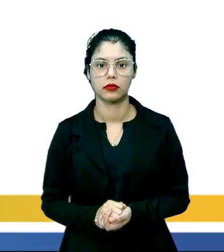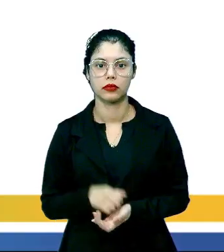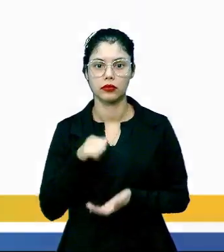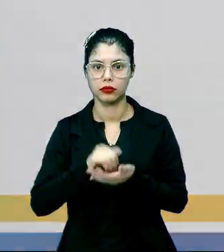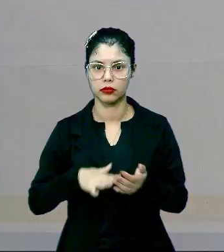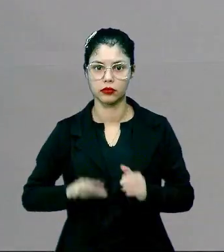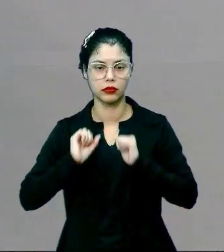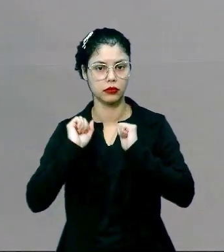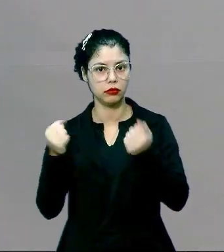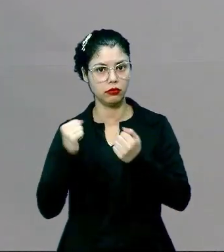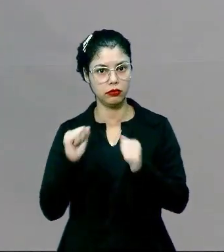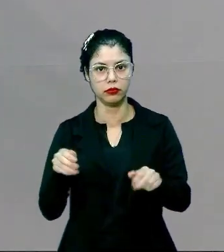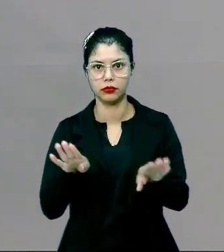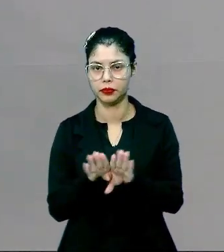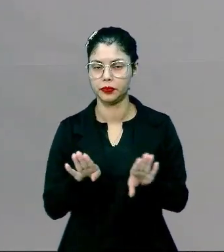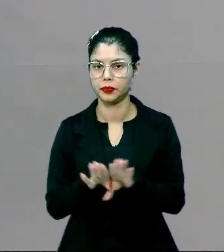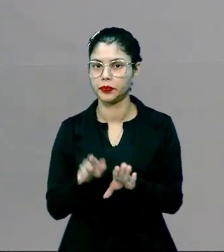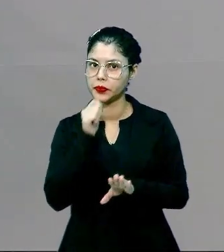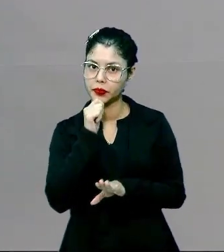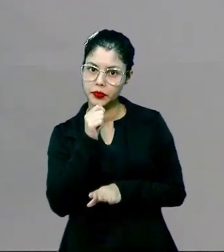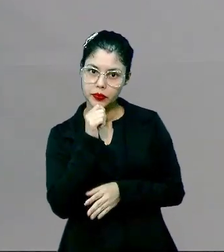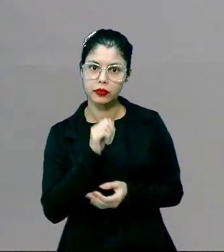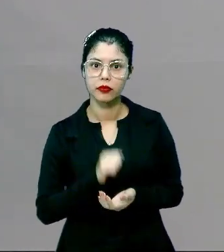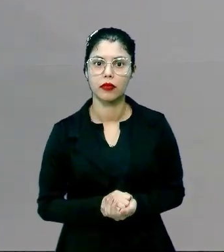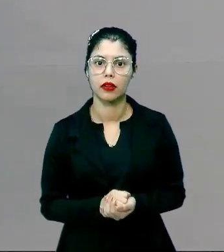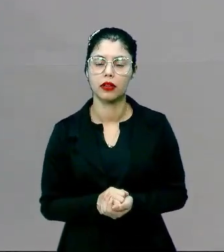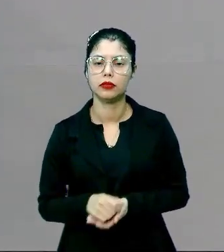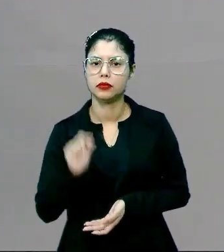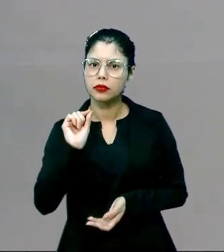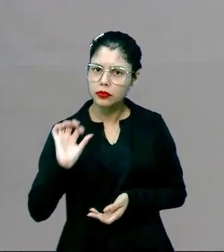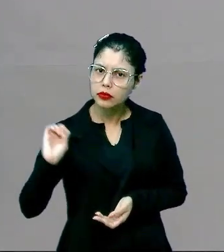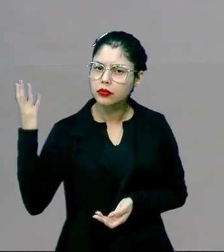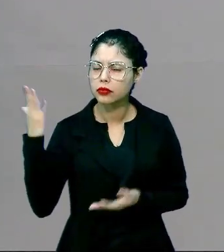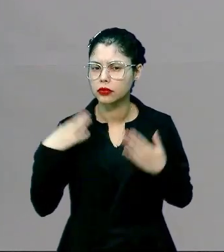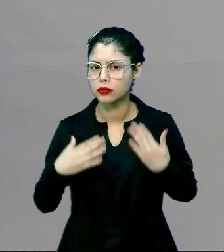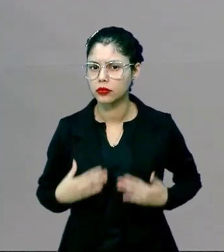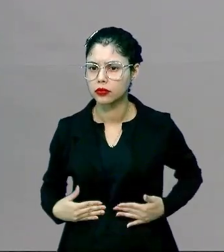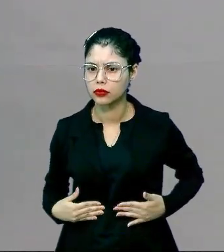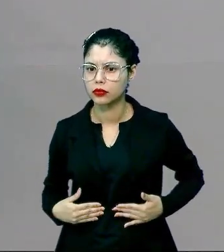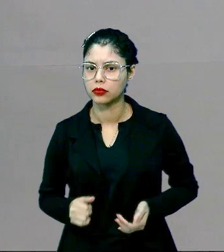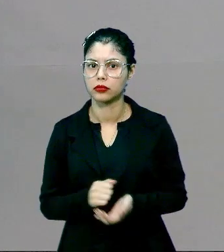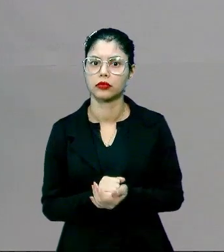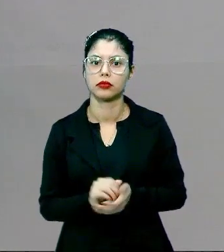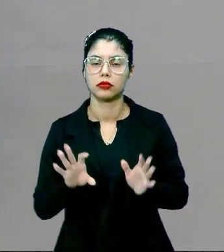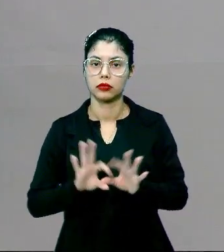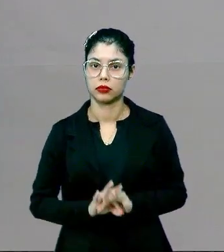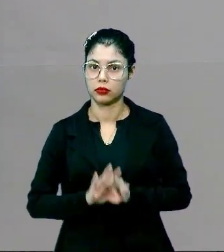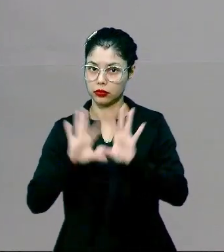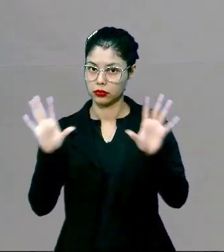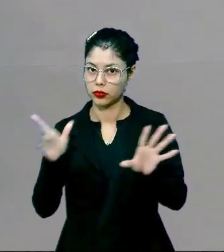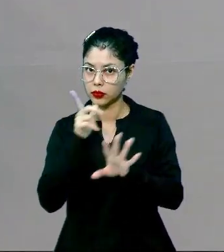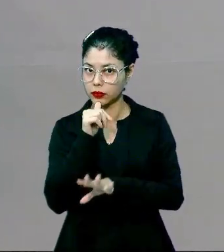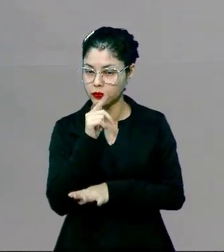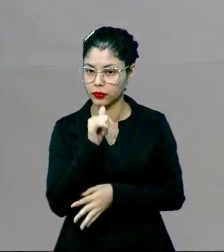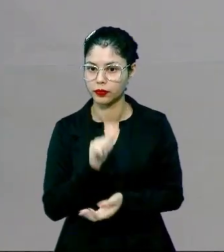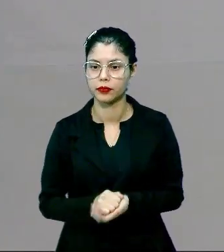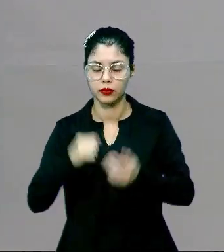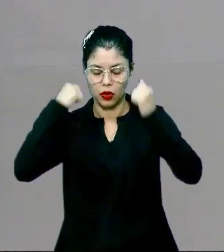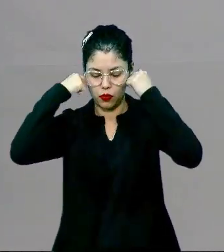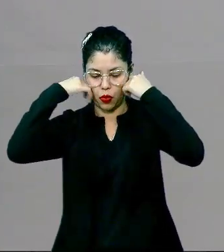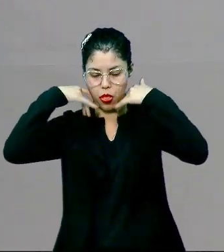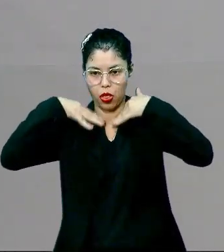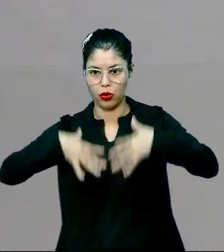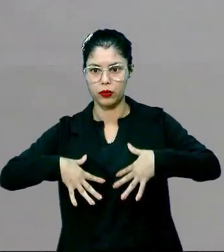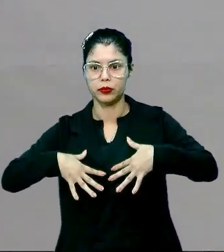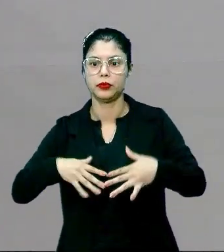Exercícios físicos. Você lá pratica exercícios físicos. O que está acontecendo com o teu corpo? Está liberando água, né? O suor.